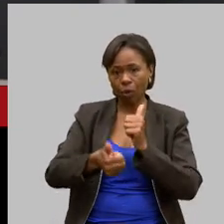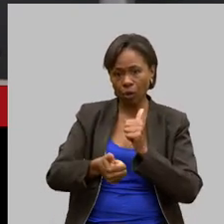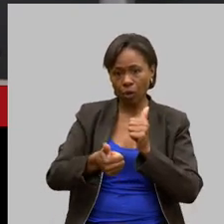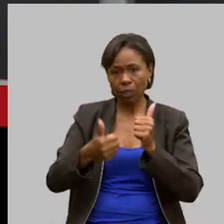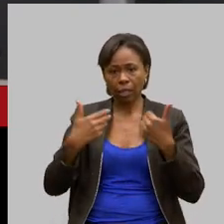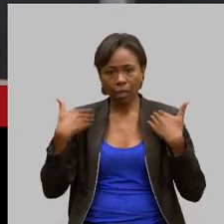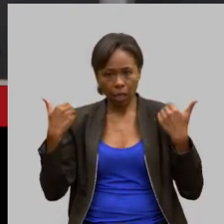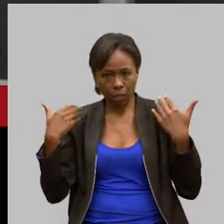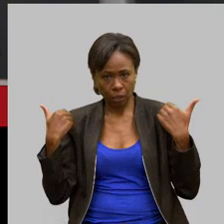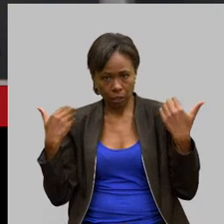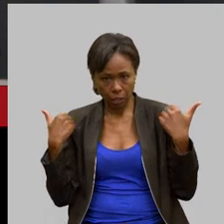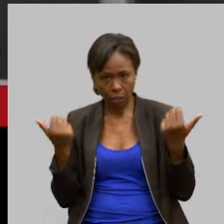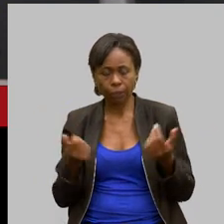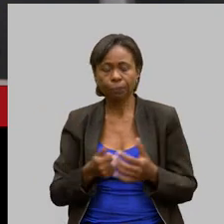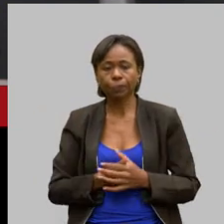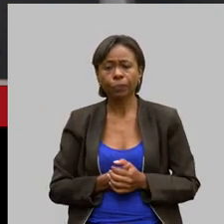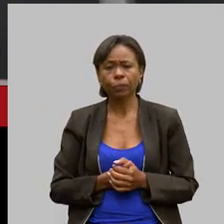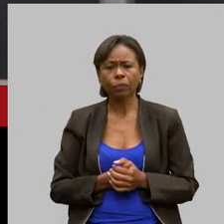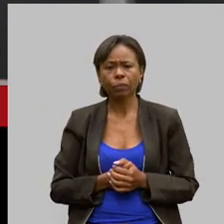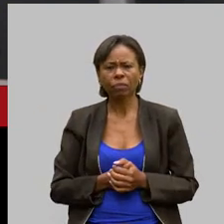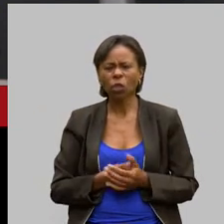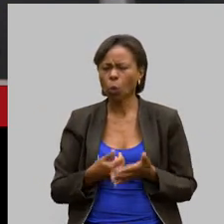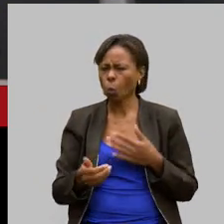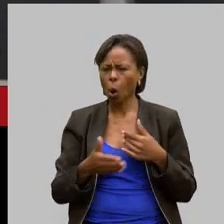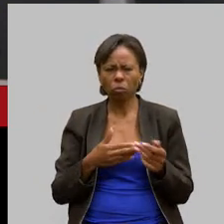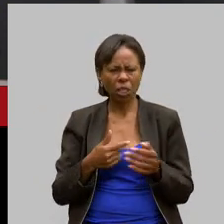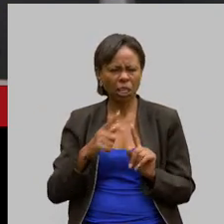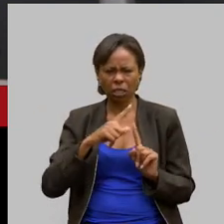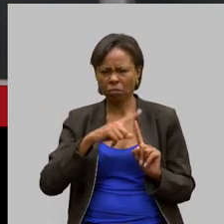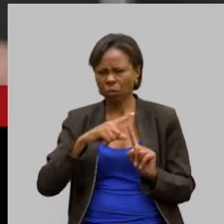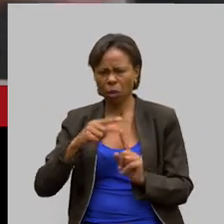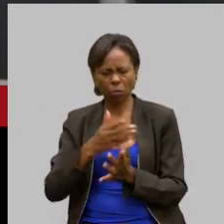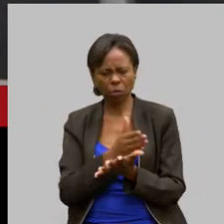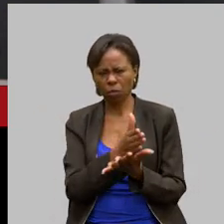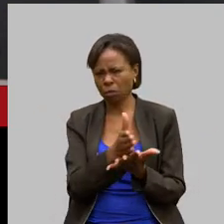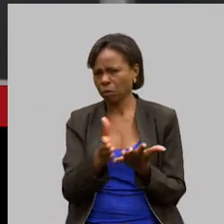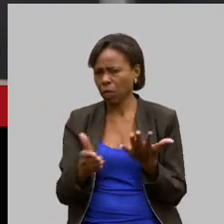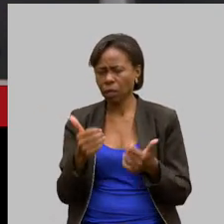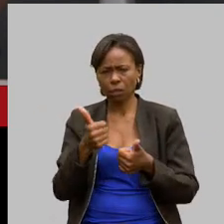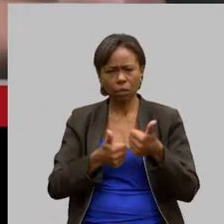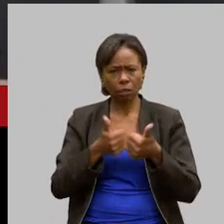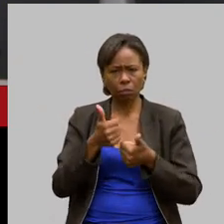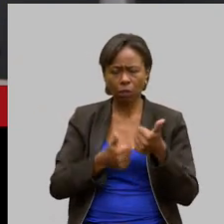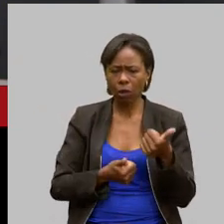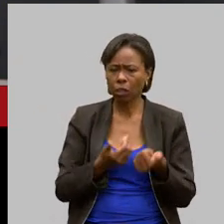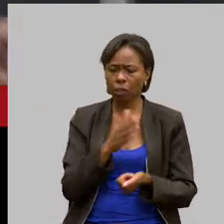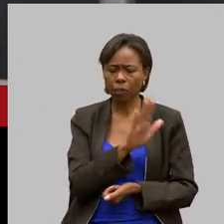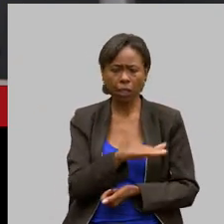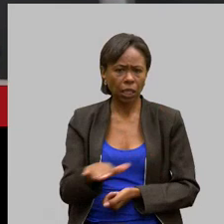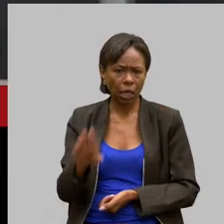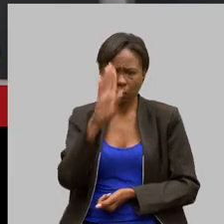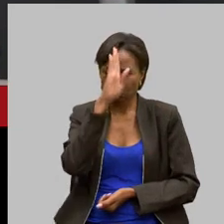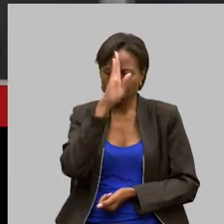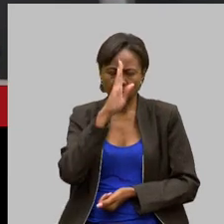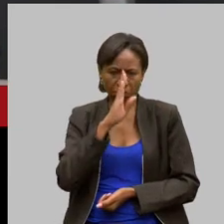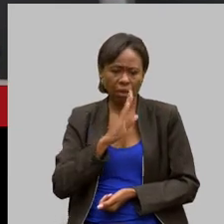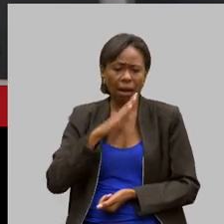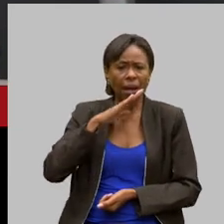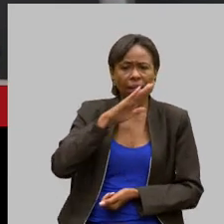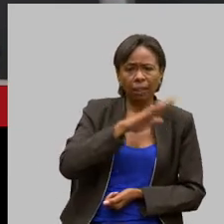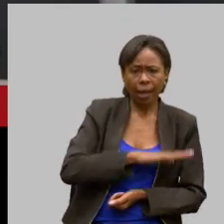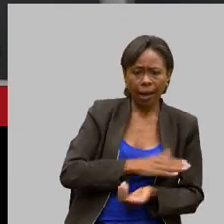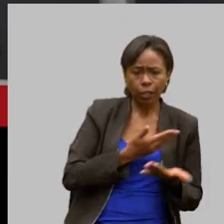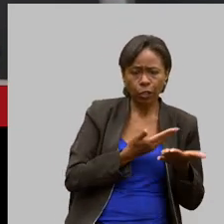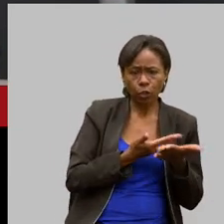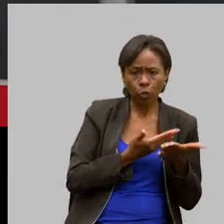temos todo tipo de esporte gratuitamente para as crianças aquela que estudam à tarde vai para lá de manhã e são